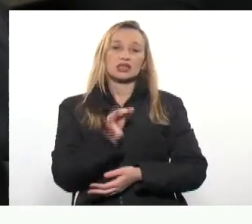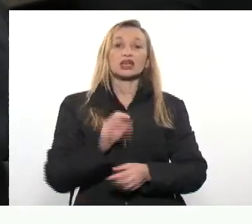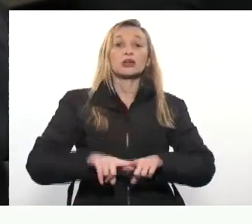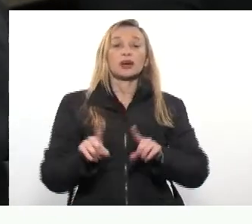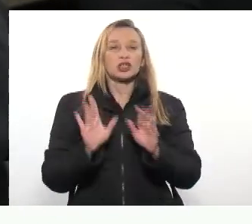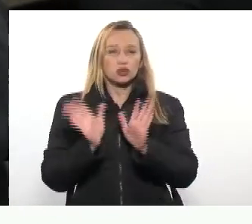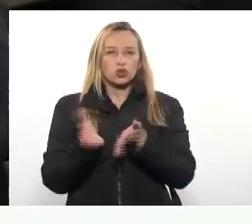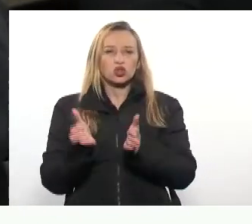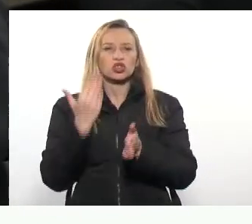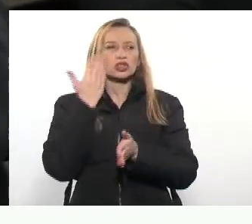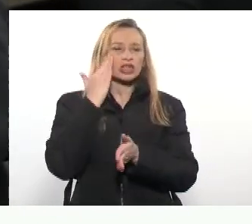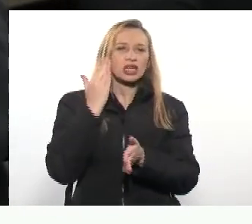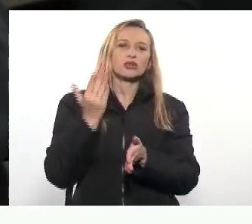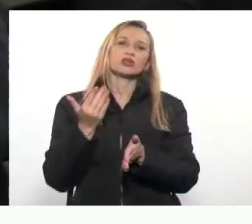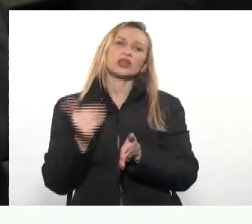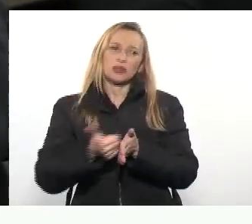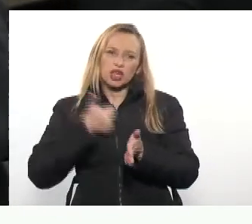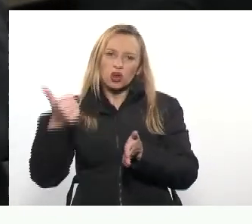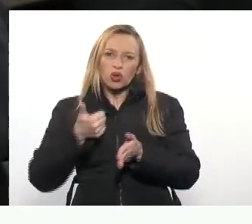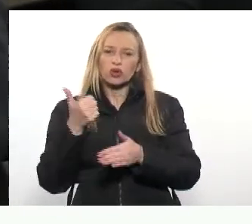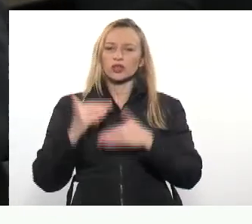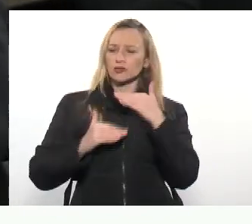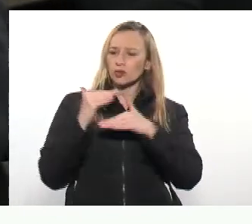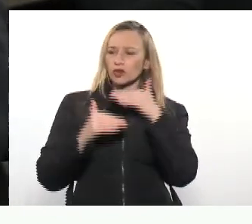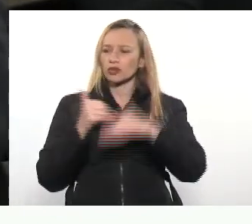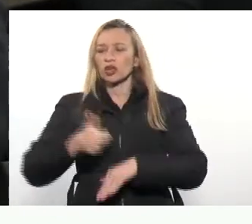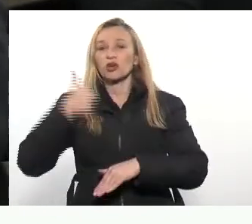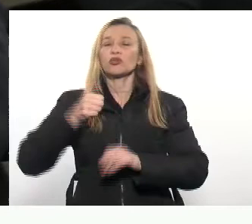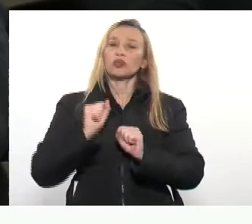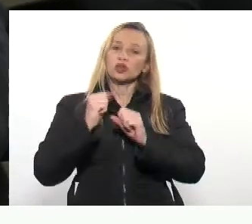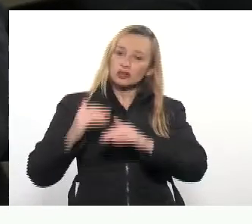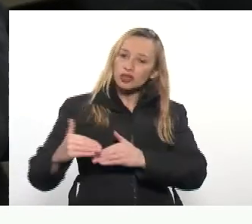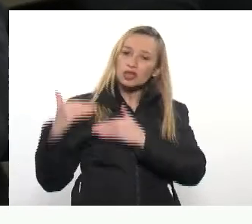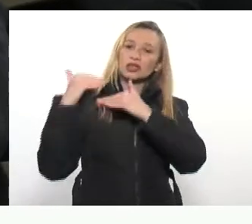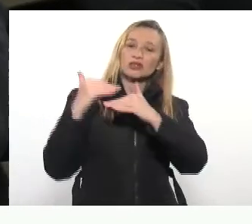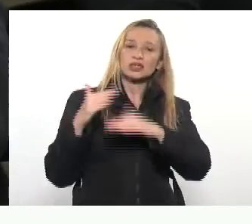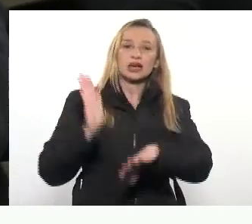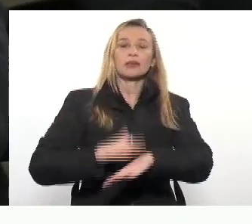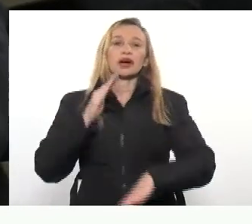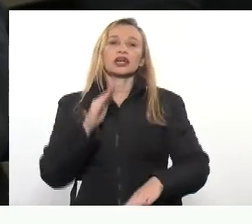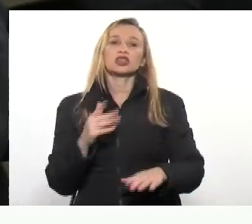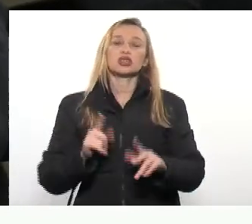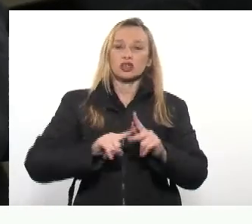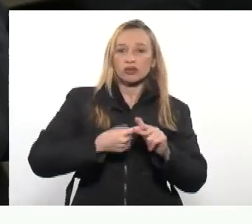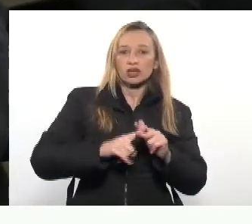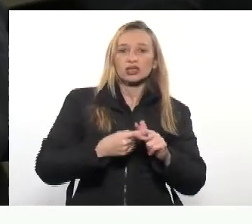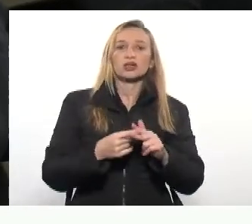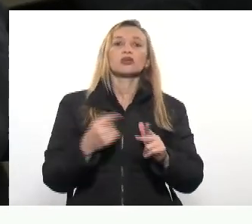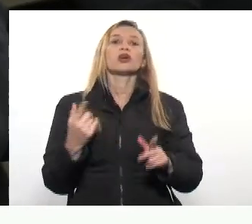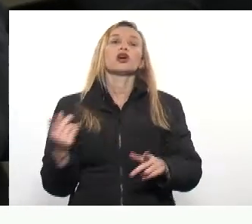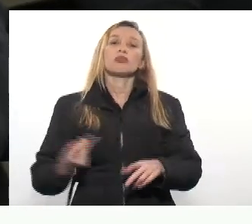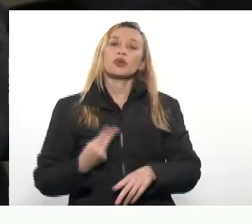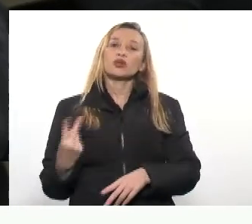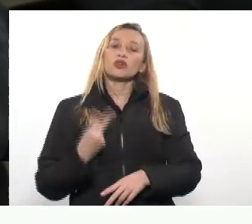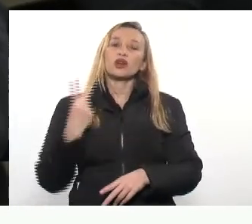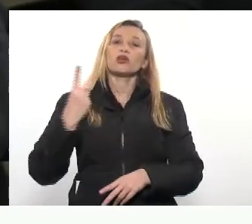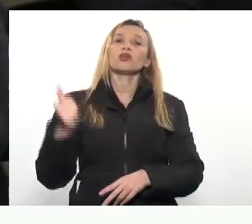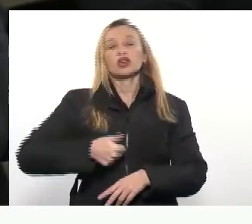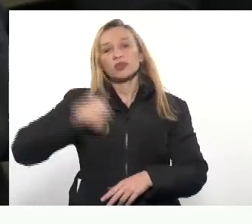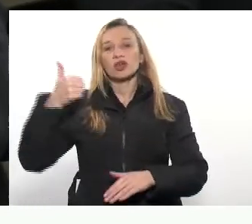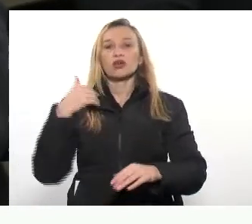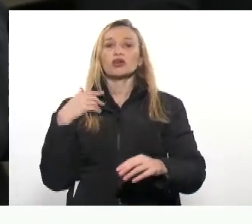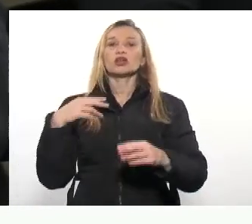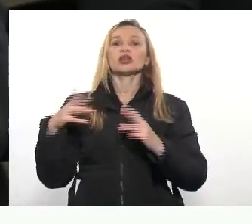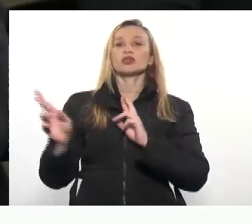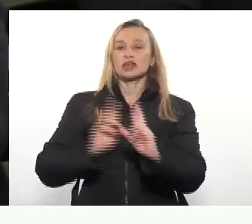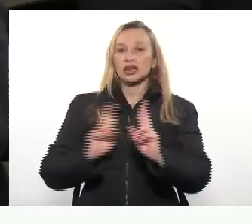companhia hoje está madura o suficiente, está em condições de avançar em termos regulatórios para uma tarifa que melhore a nossa relação